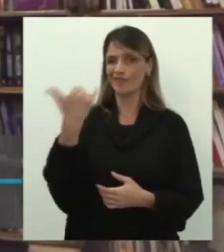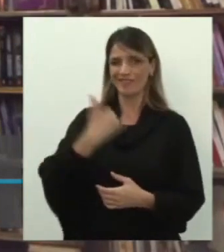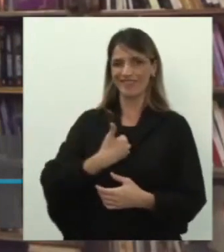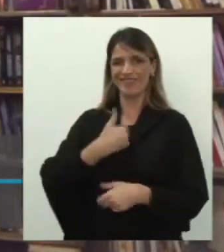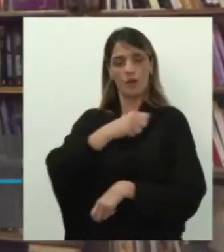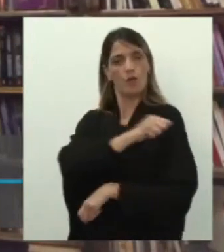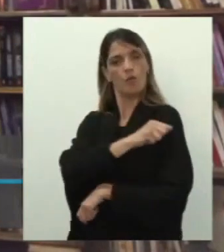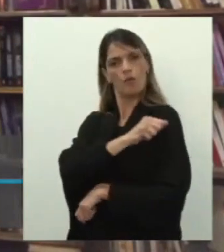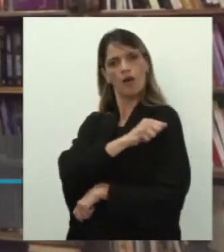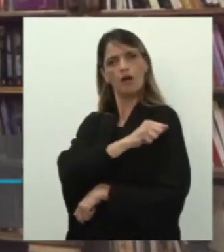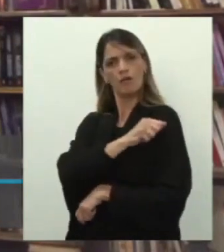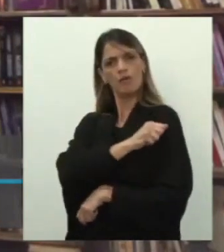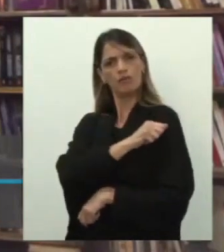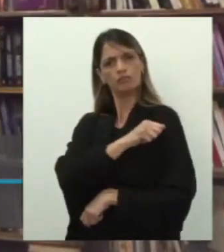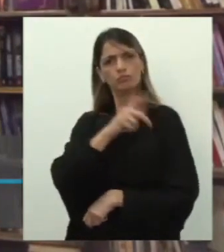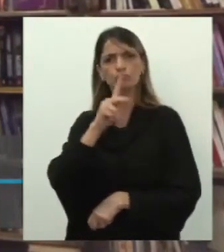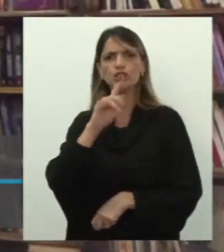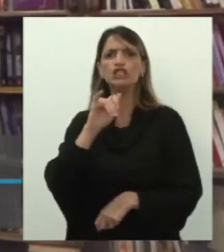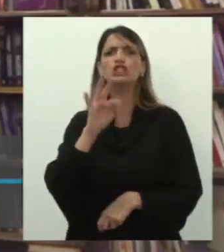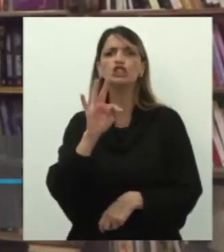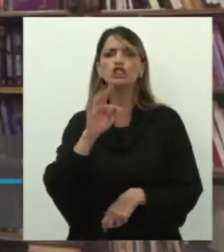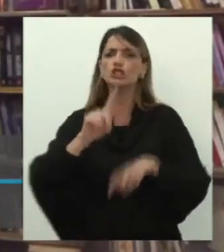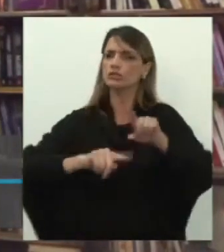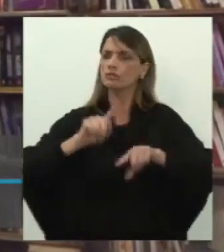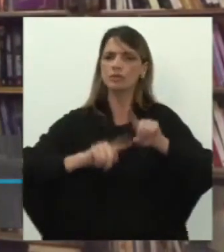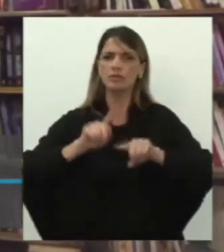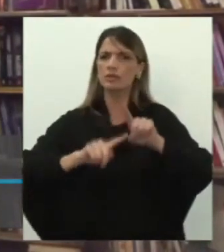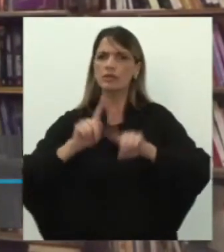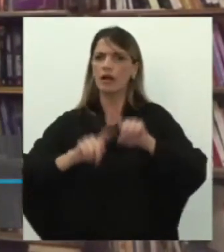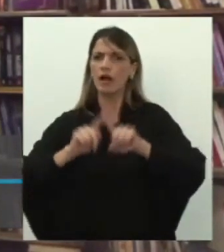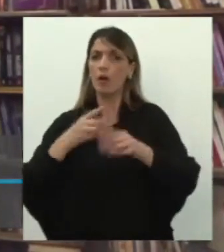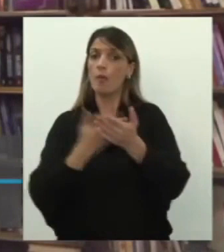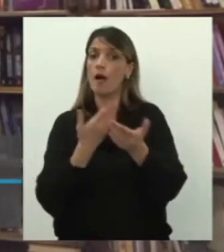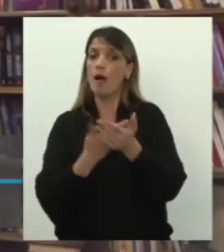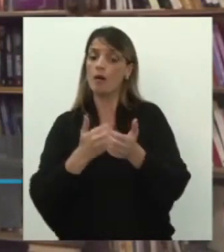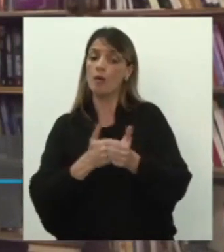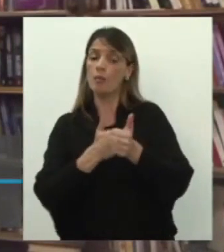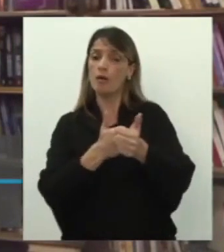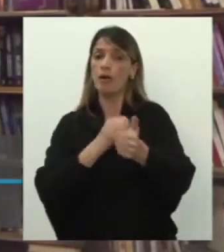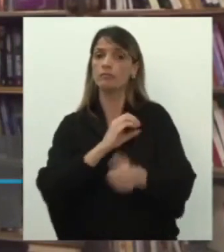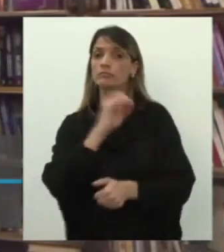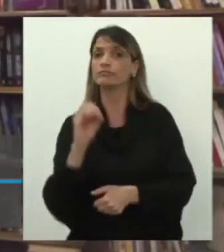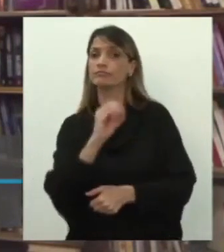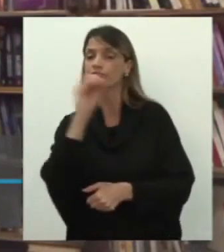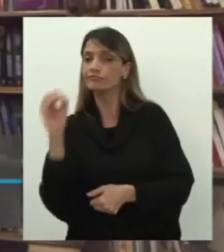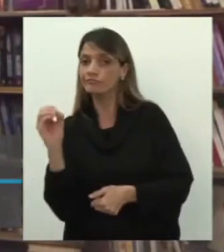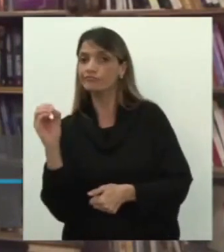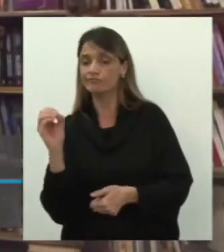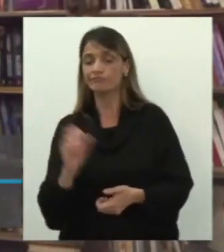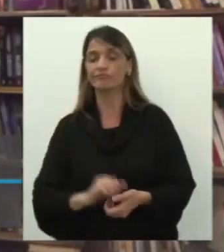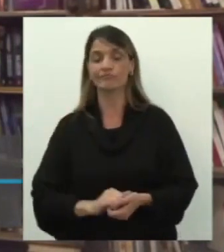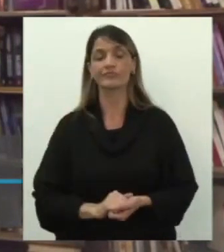alunos receberiam kits de material para acompanhar as aulas do Centro de Mídia, nós